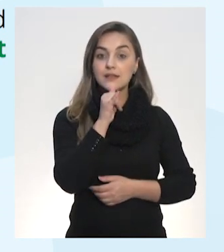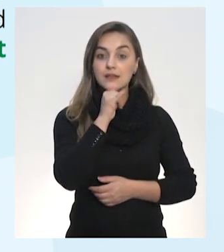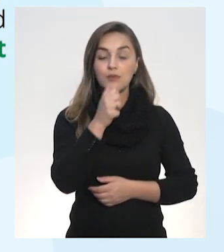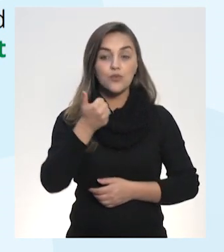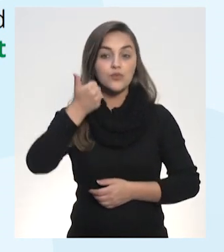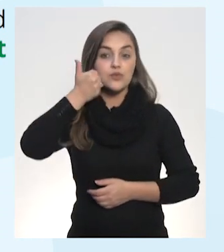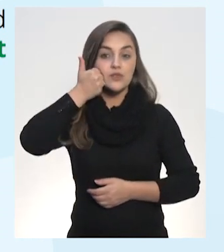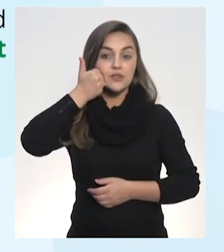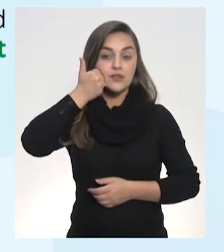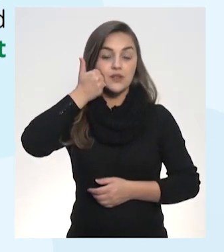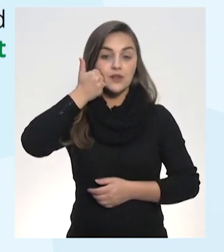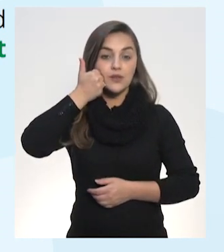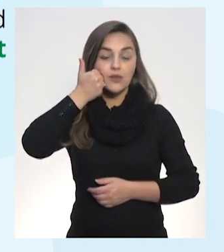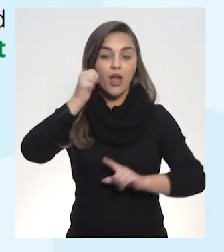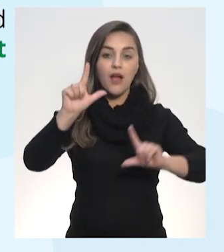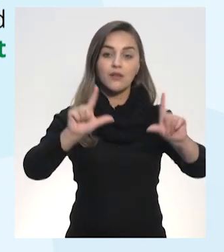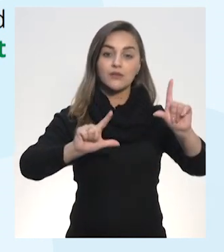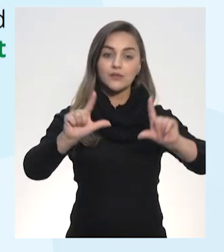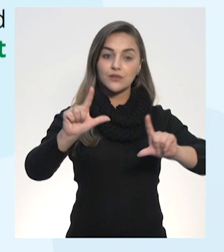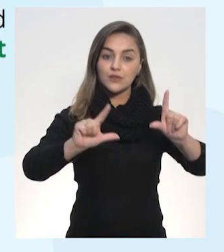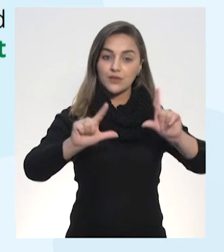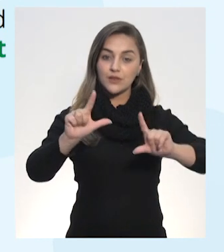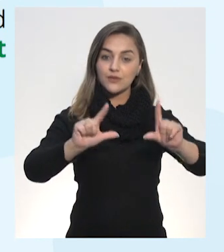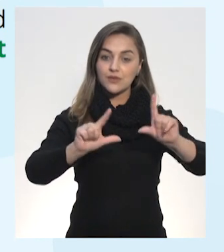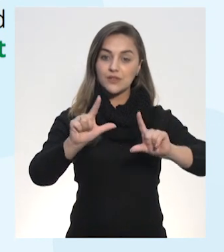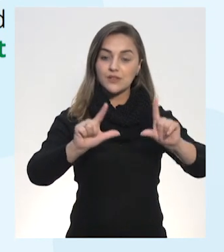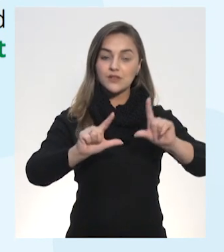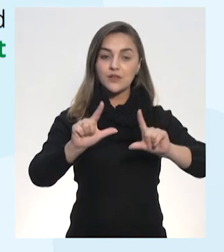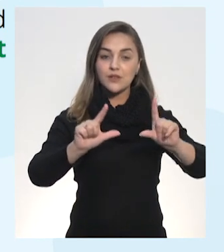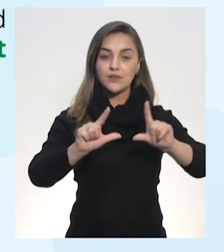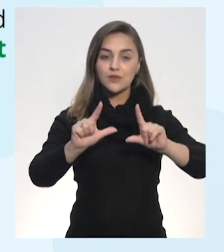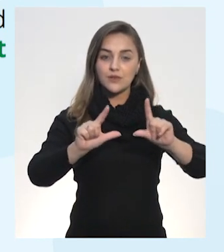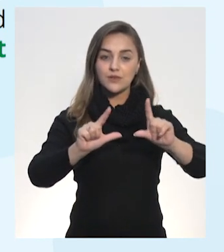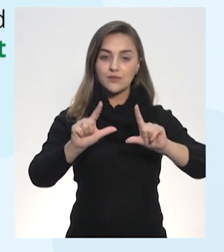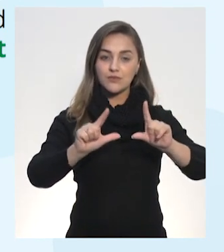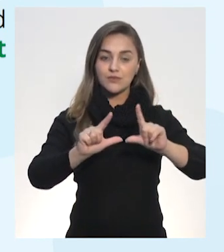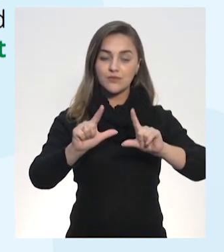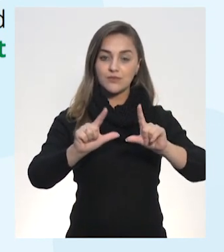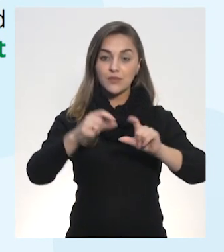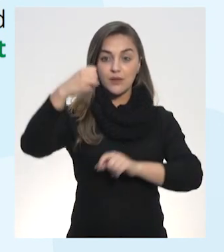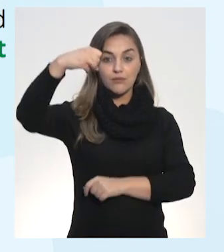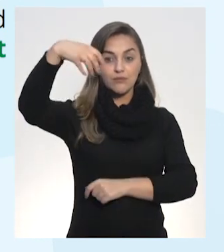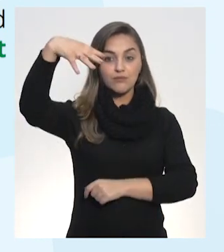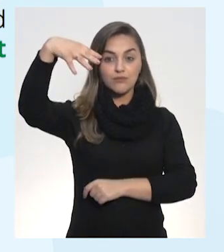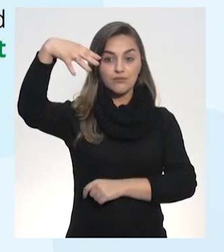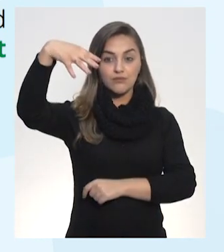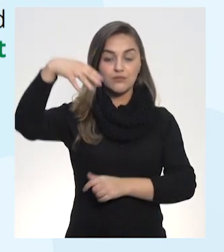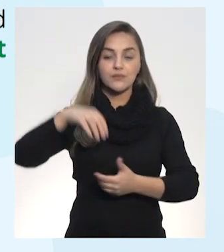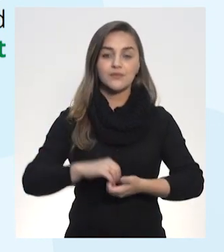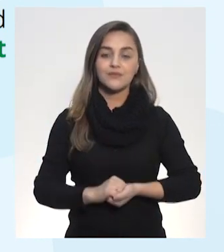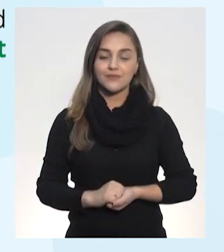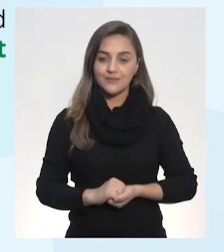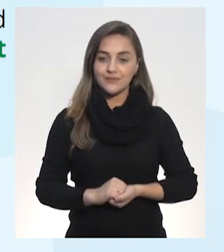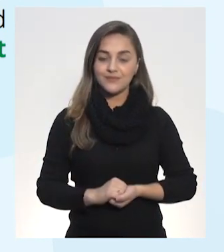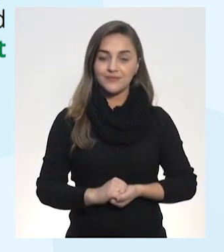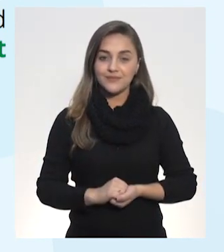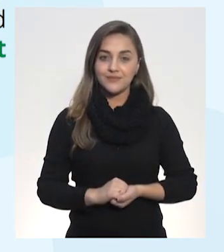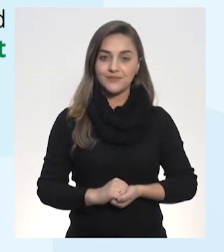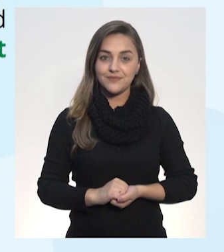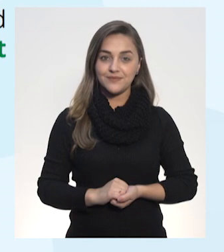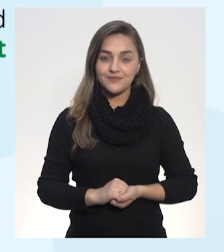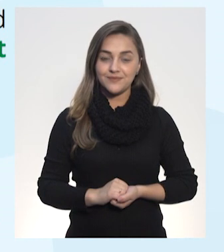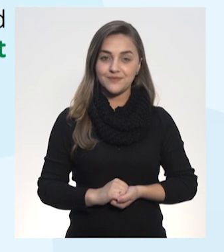smartphones, televisions, televisões and light bulbs. e lâmpadas. Let's remember a few things